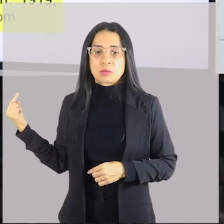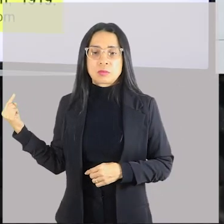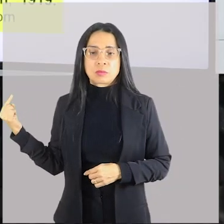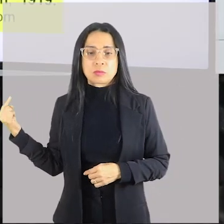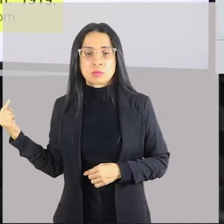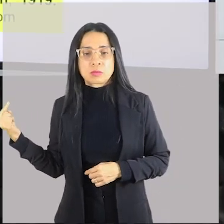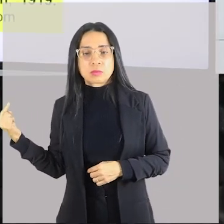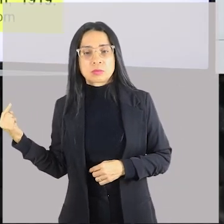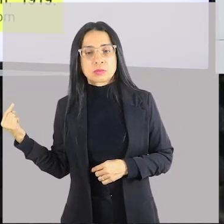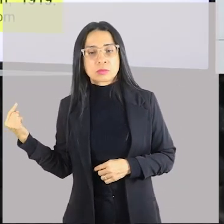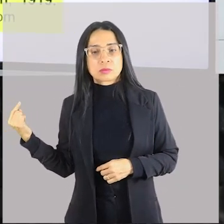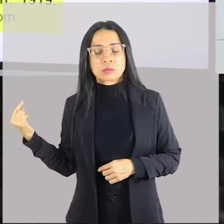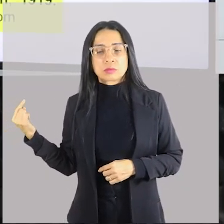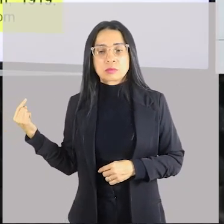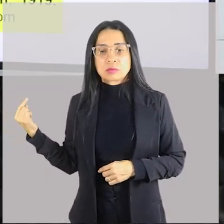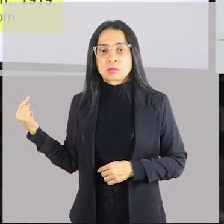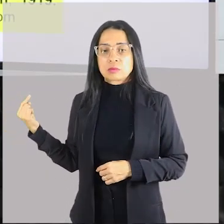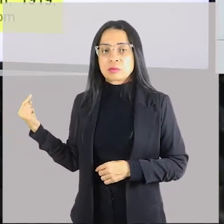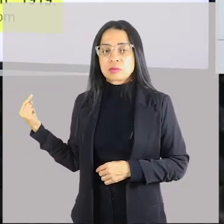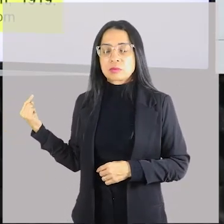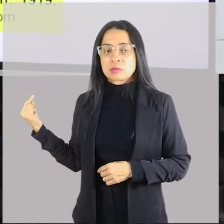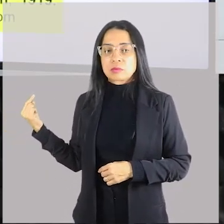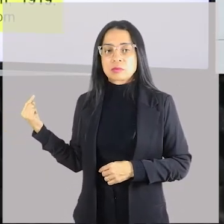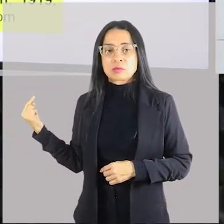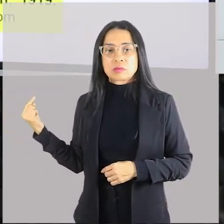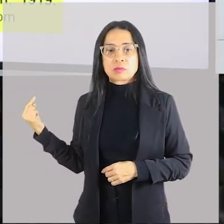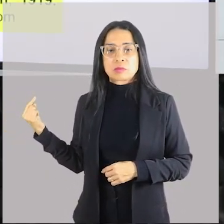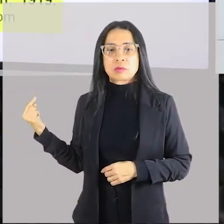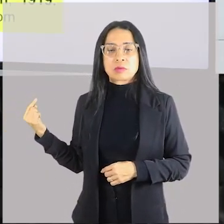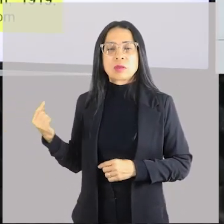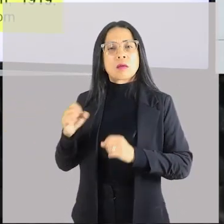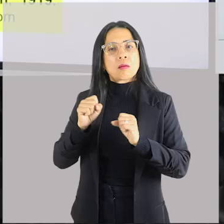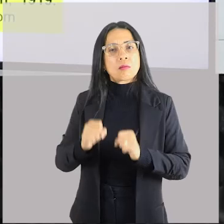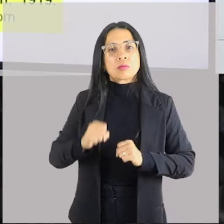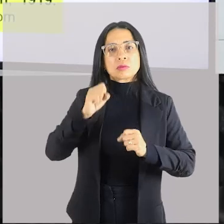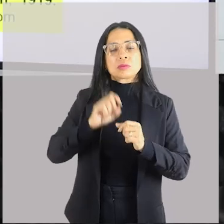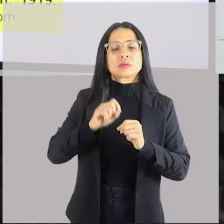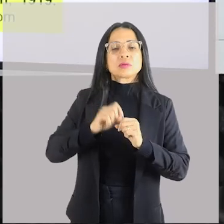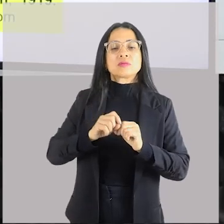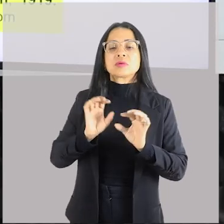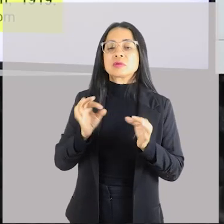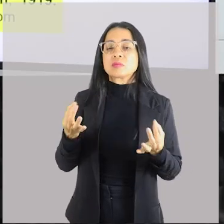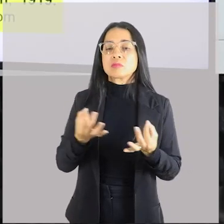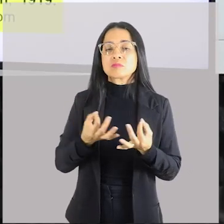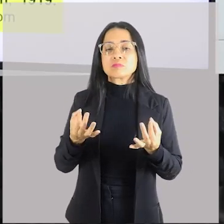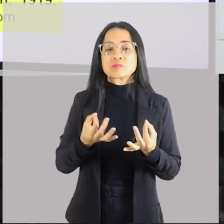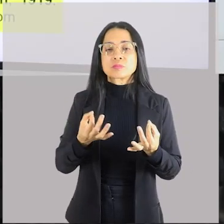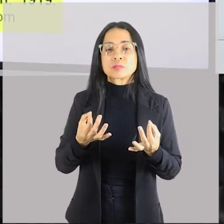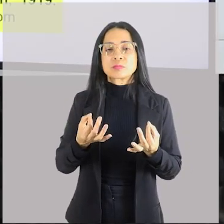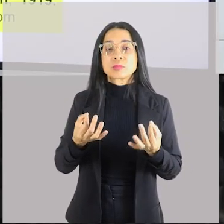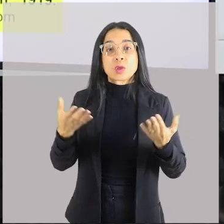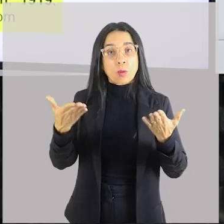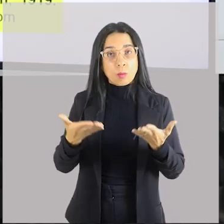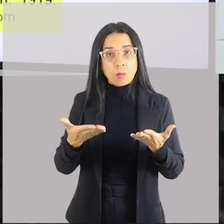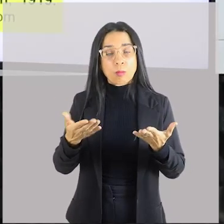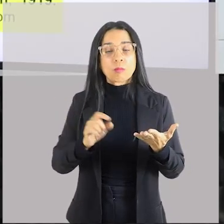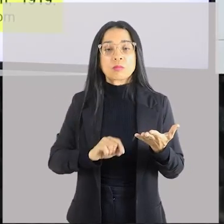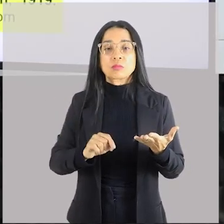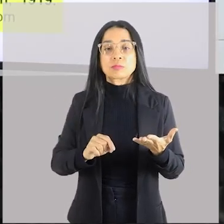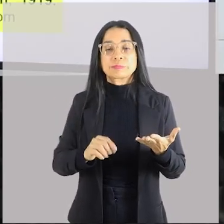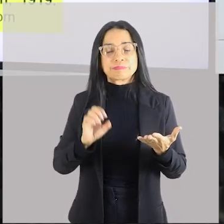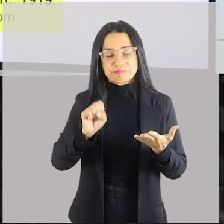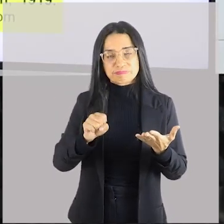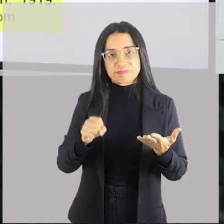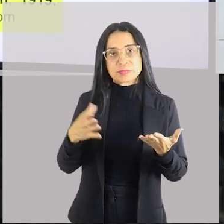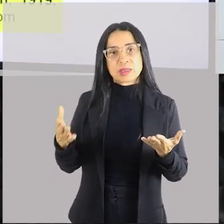1919 onde ele vai criando um tumulo professor isso aqui poderia ser feito perfeitamente nos dias de hoje pois é só que